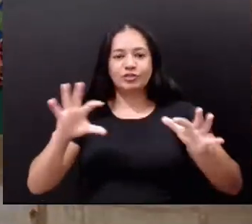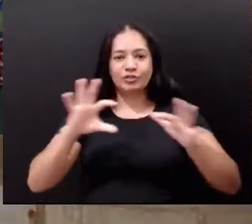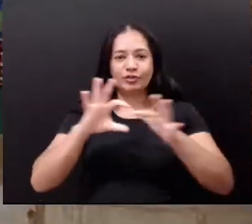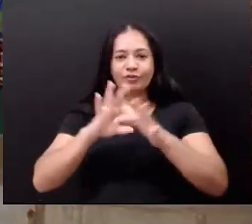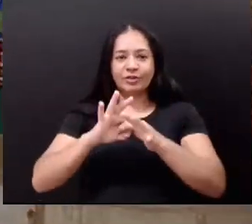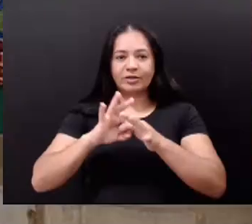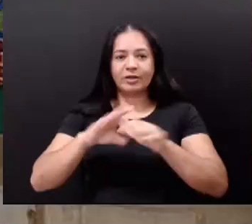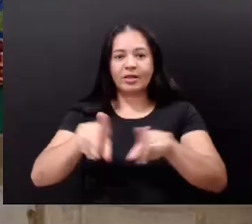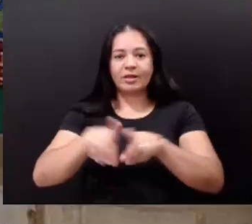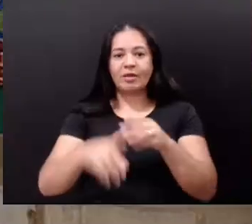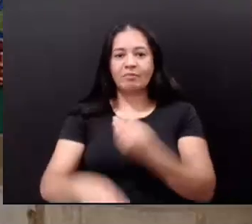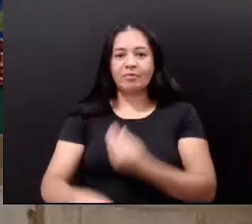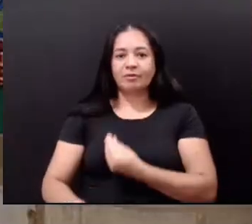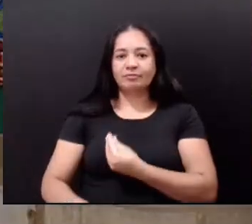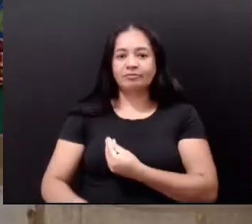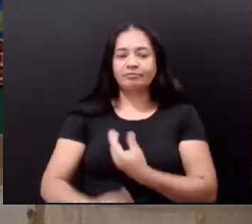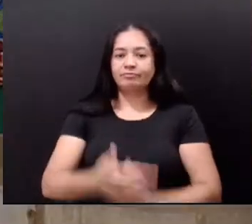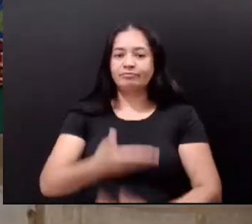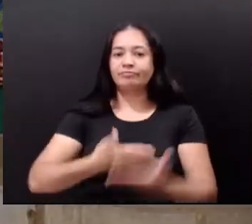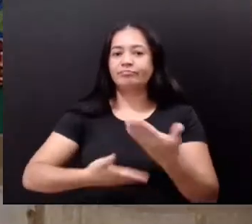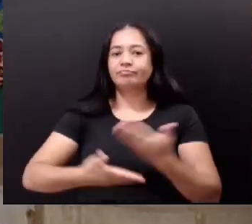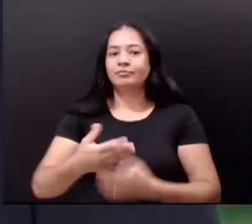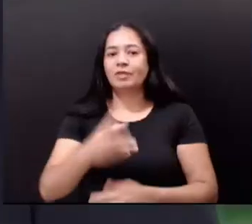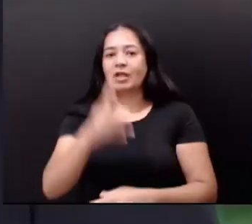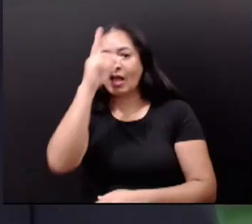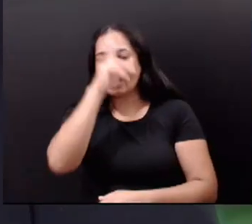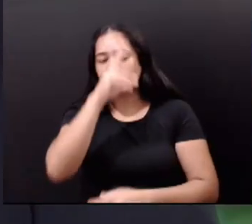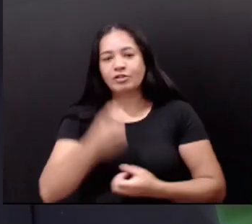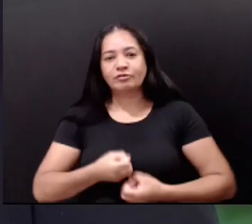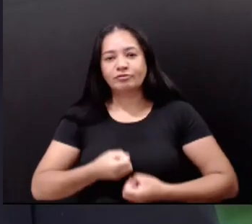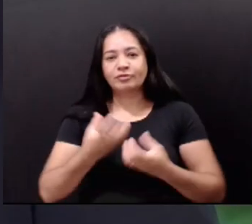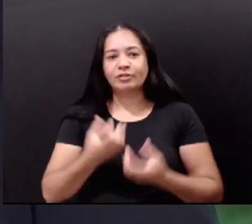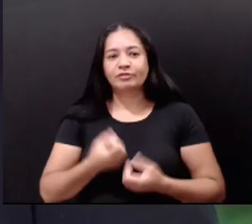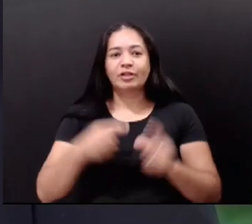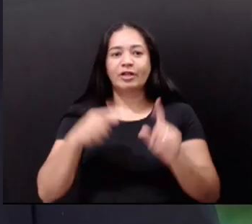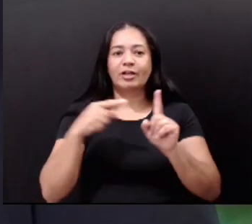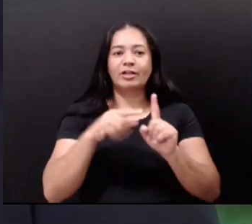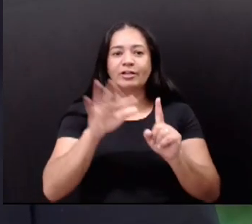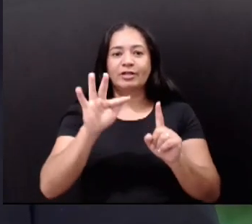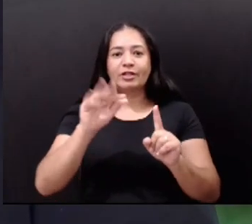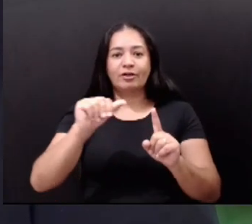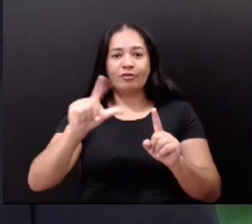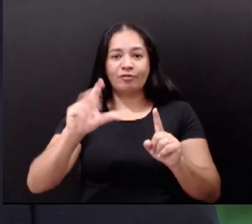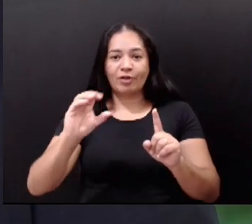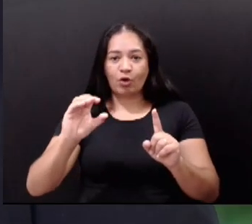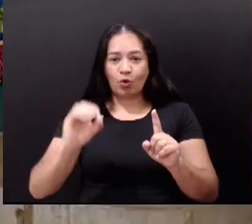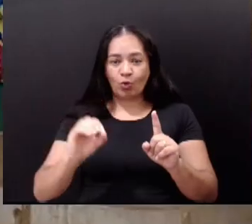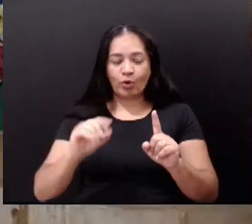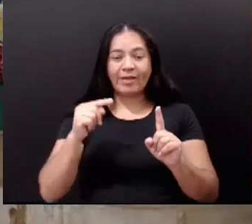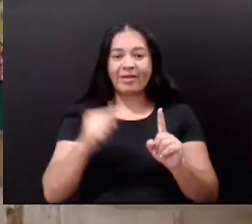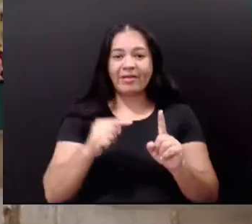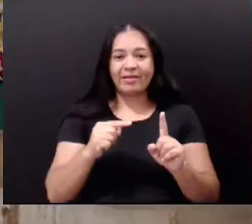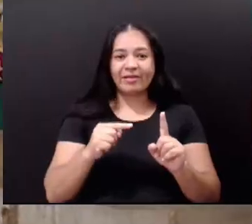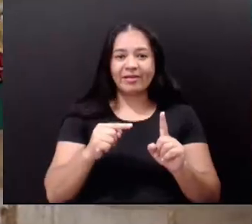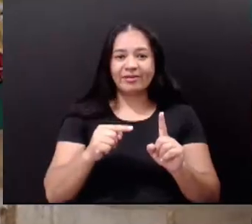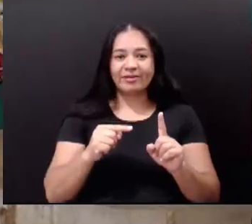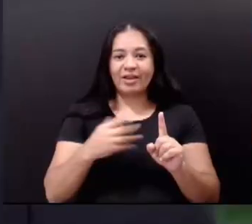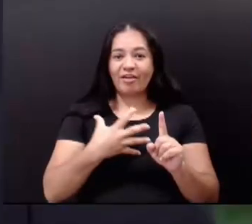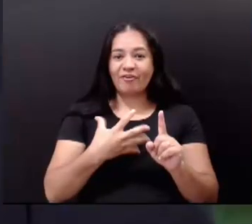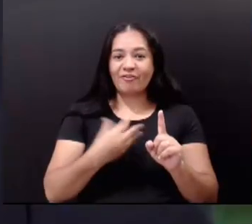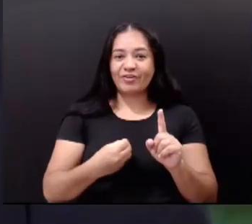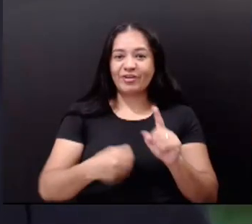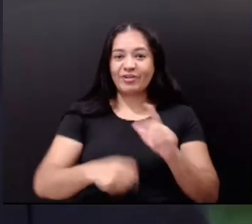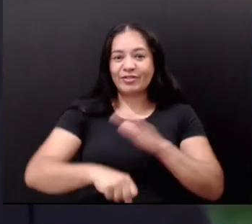vai contar a história dessa entidade para a gente é o Falco Fontanini, que inclusive é o filho da fundadora, né,